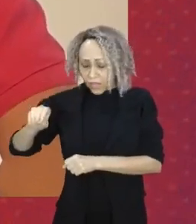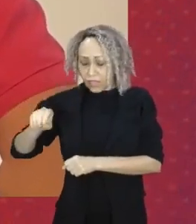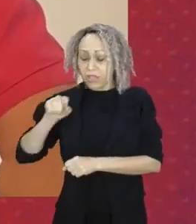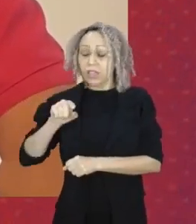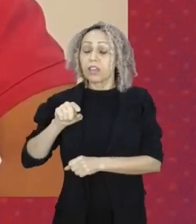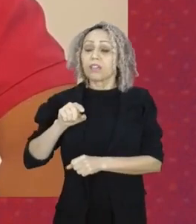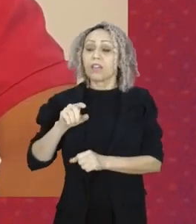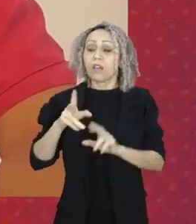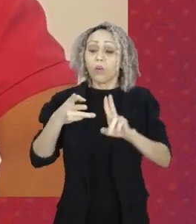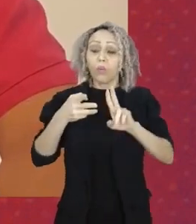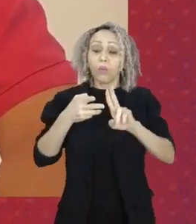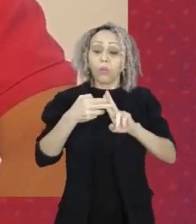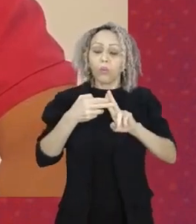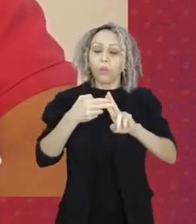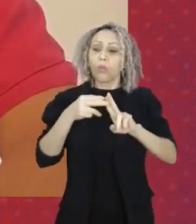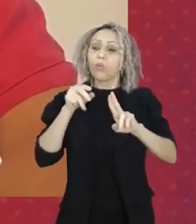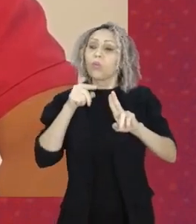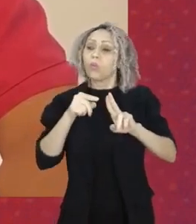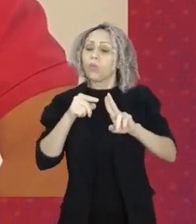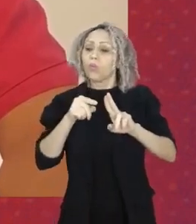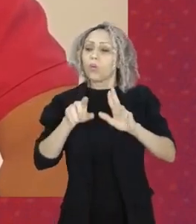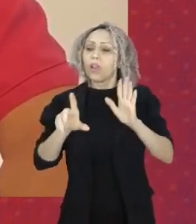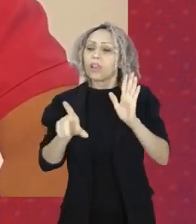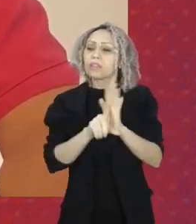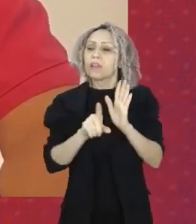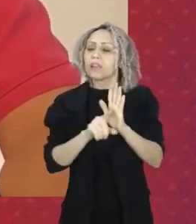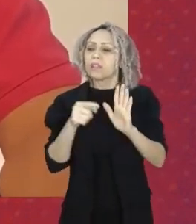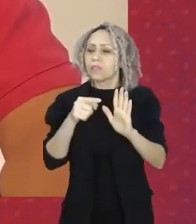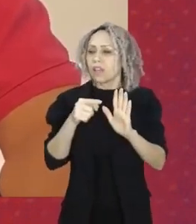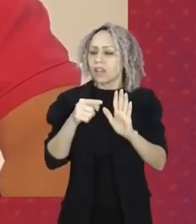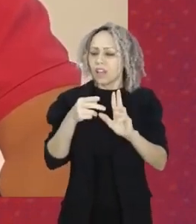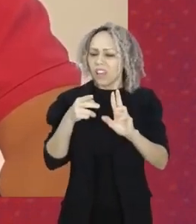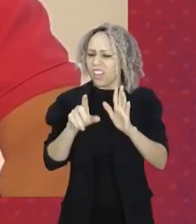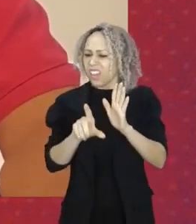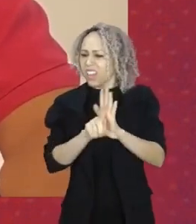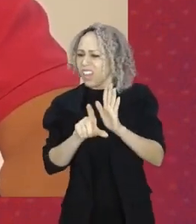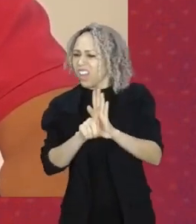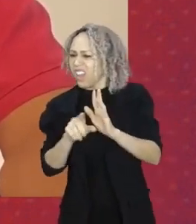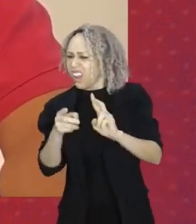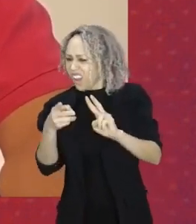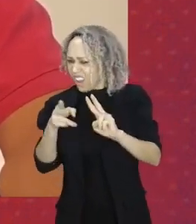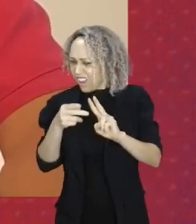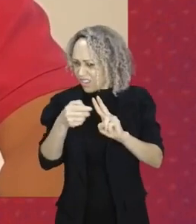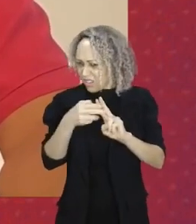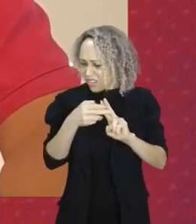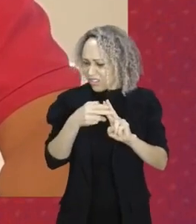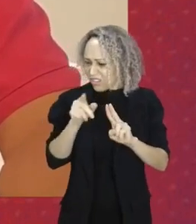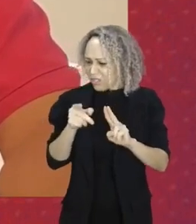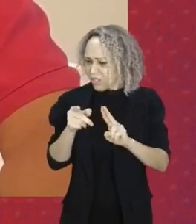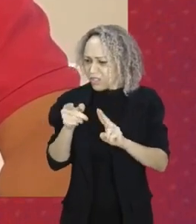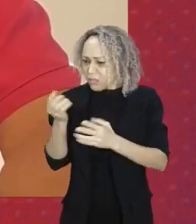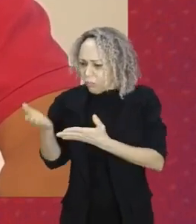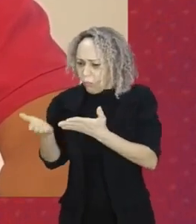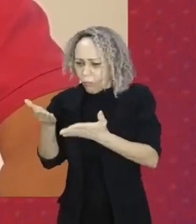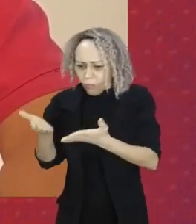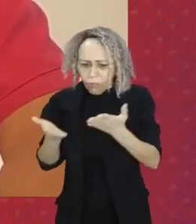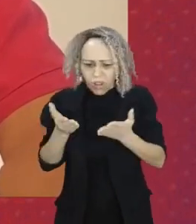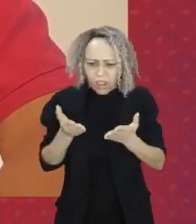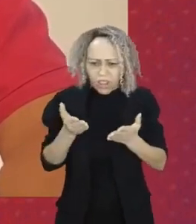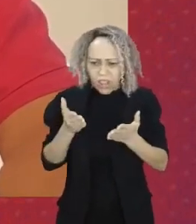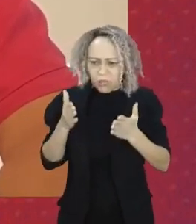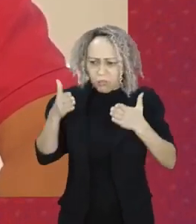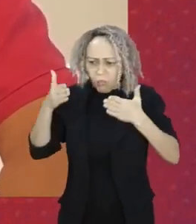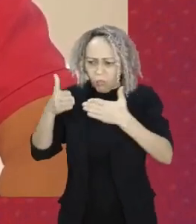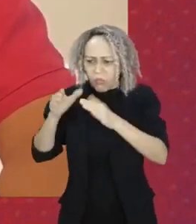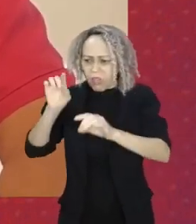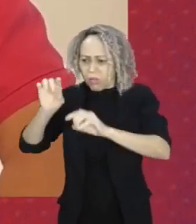de Saúde, o SUS. Esta lei não trata de qualquer atenção especializada à